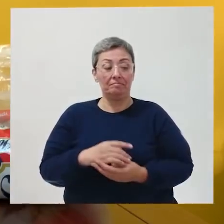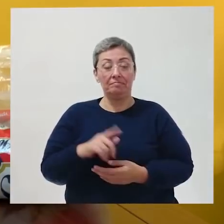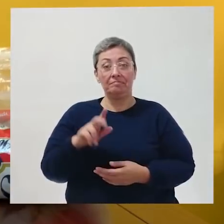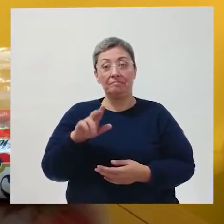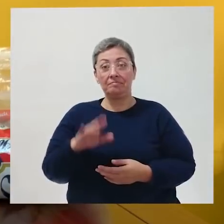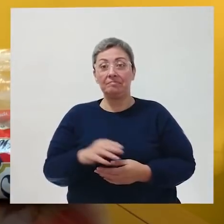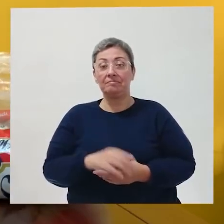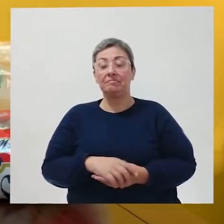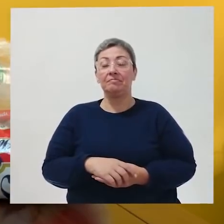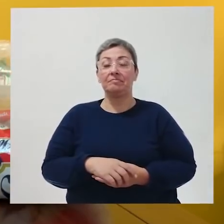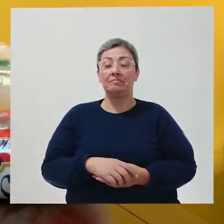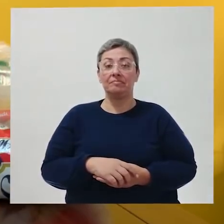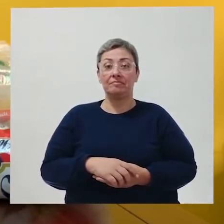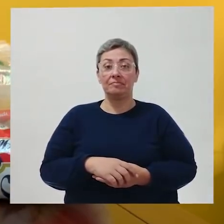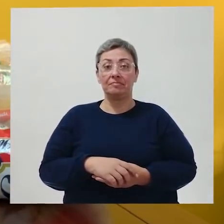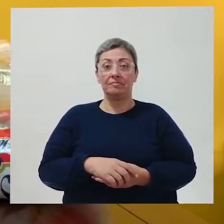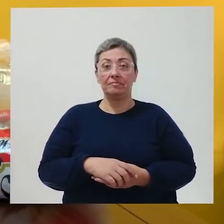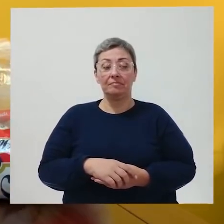bem, Gu.